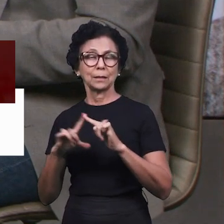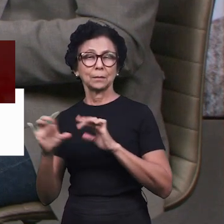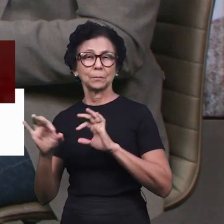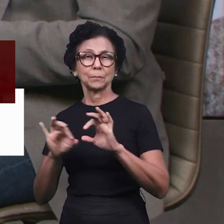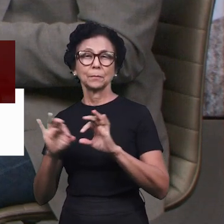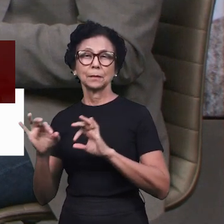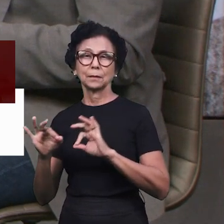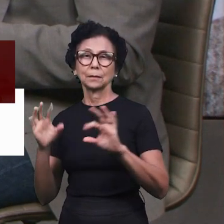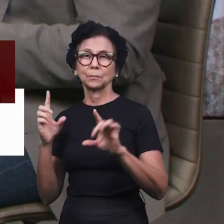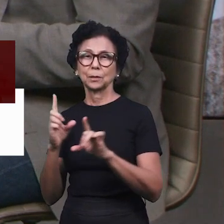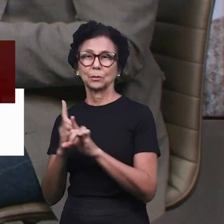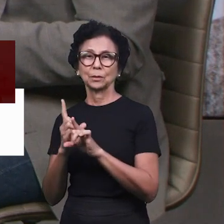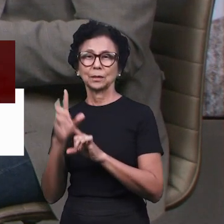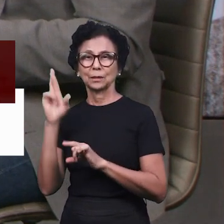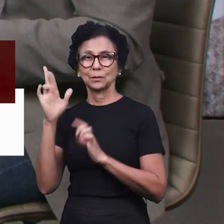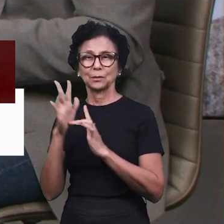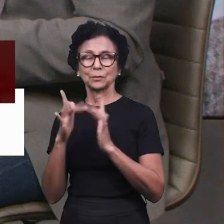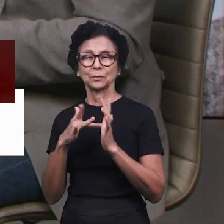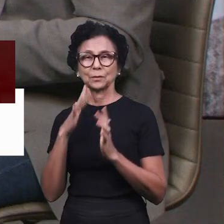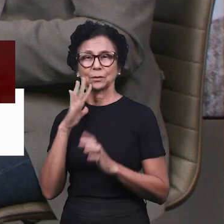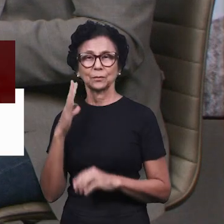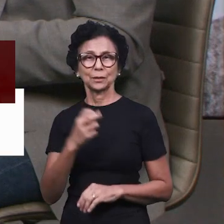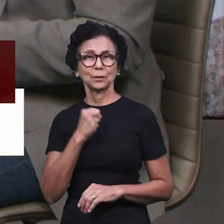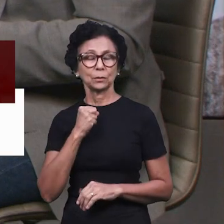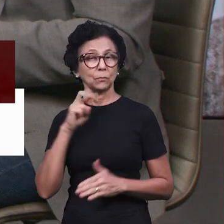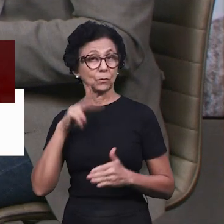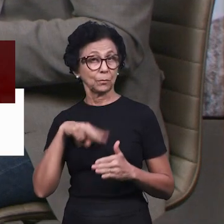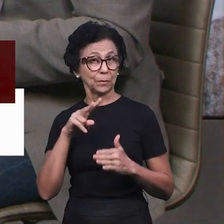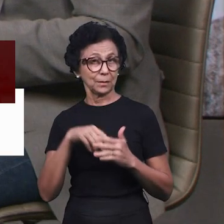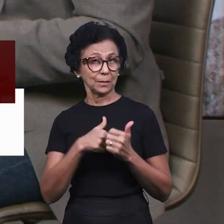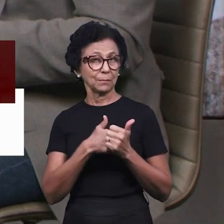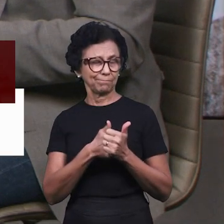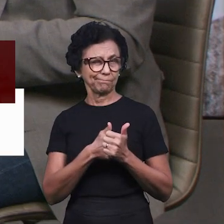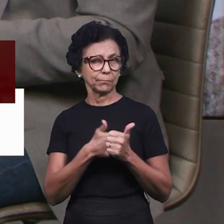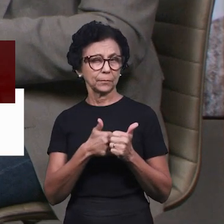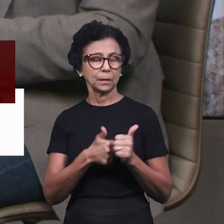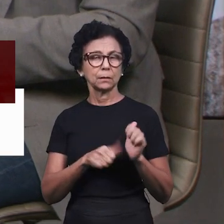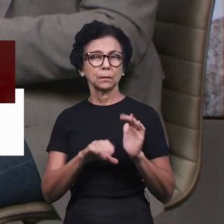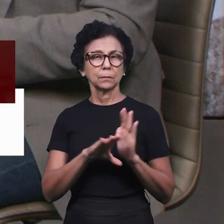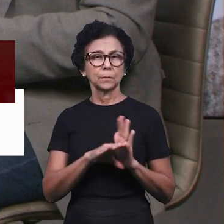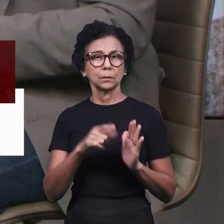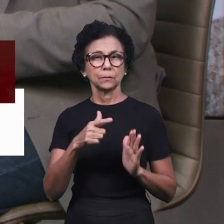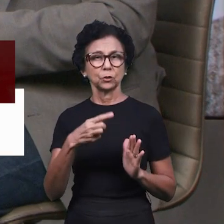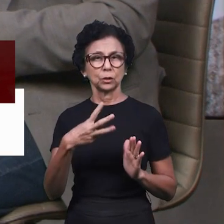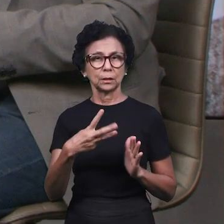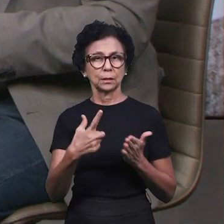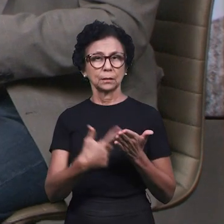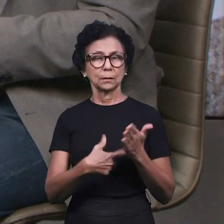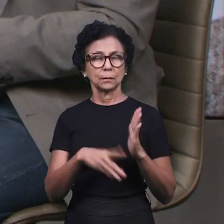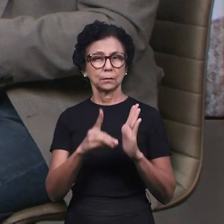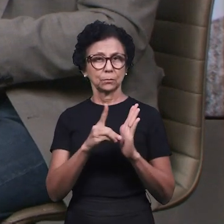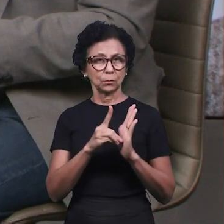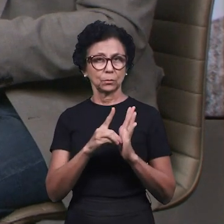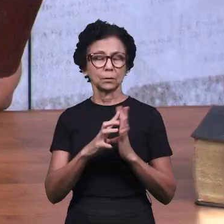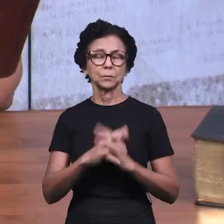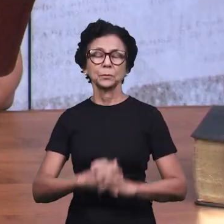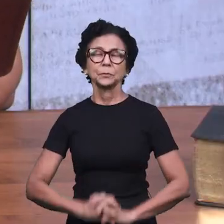para encontrar com o nosso Salvador. Vamos ler juntos o capítulo 23 de Deuteronômio.